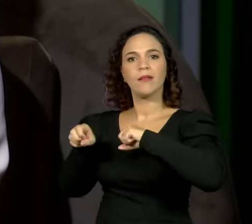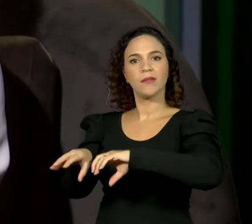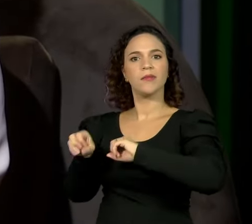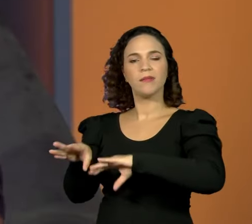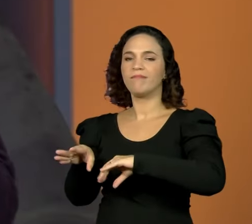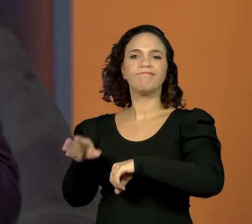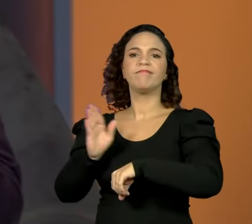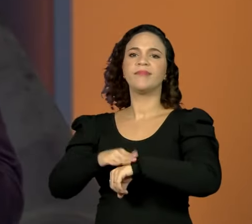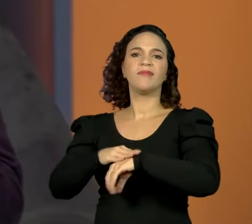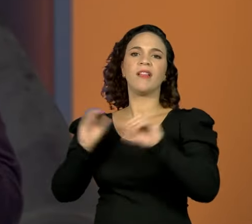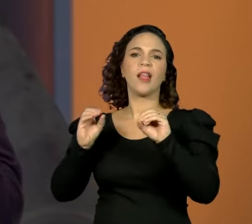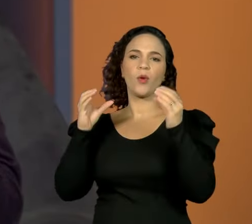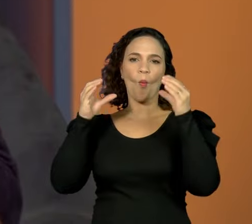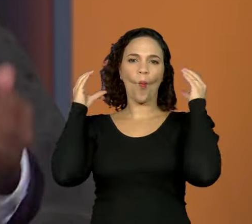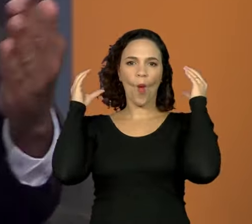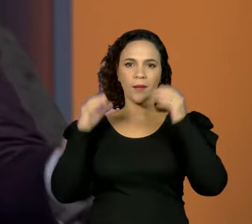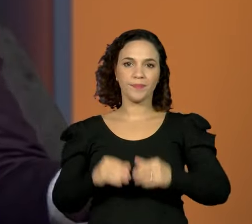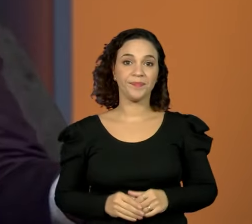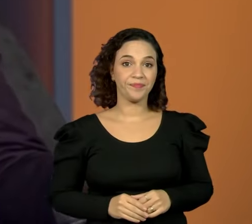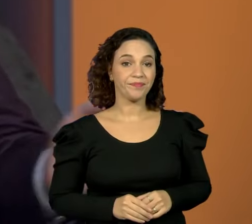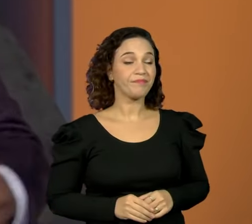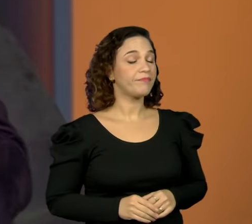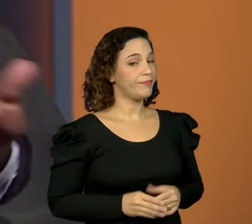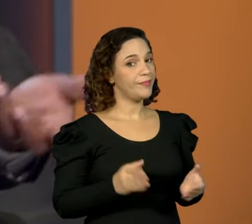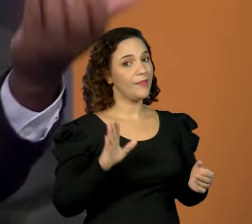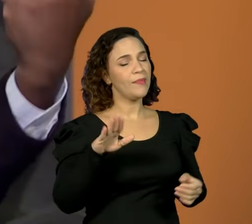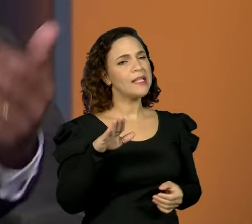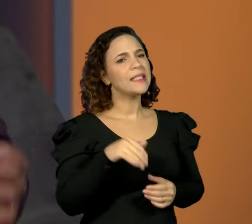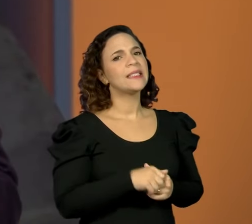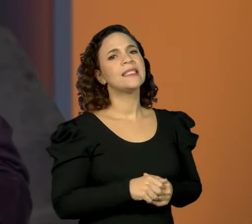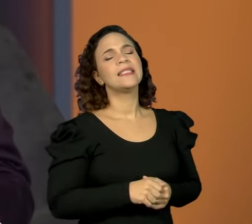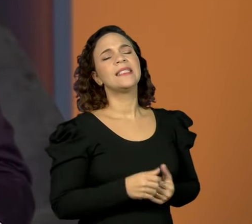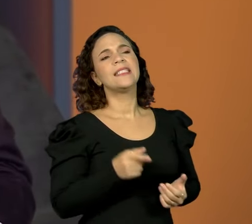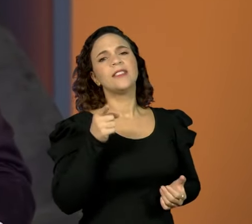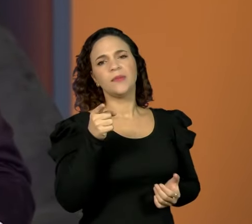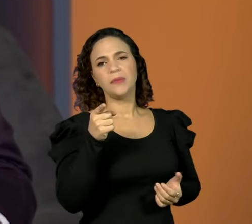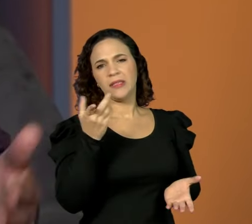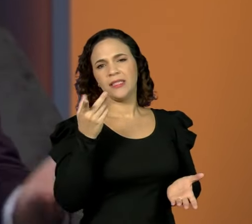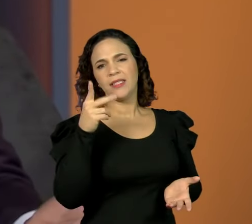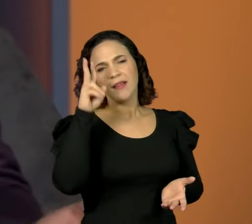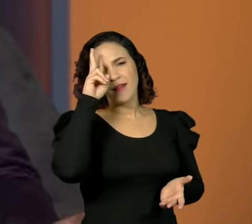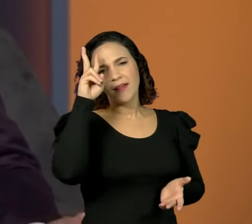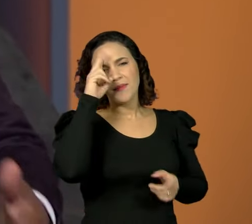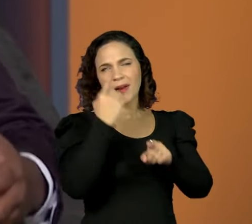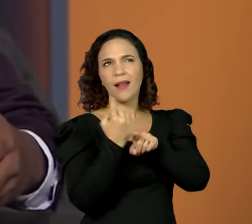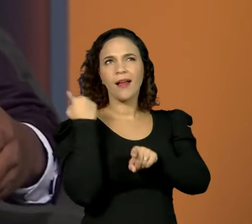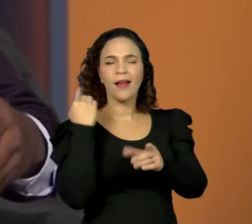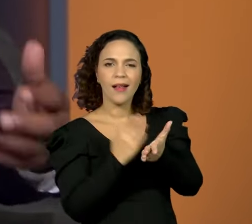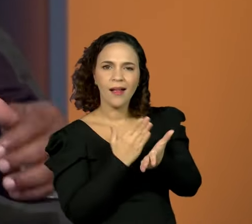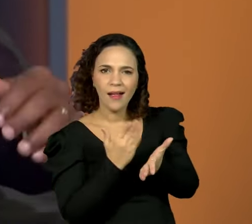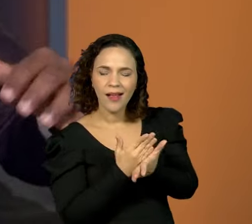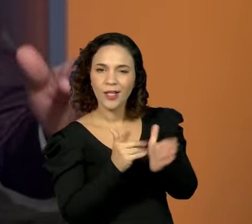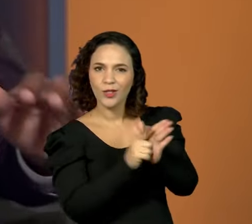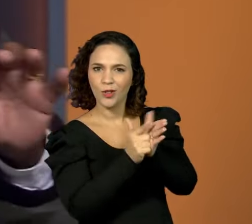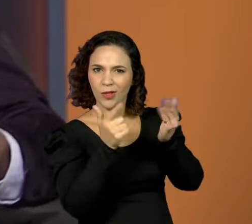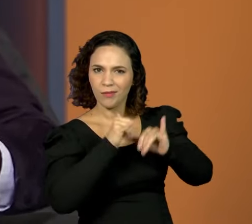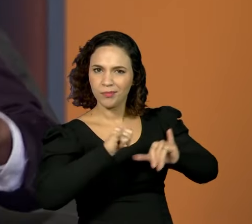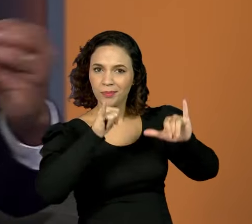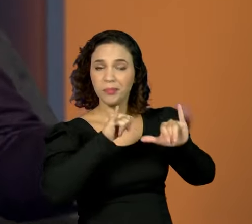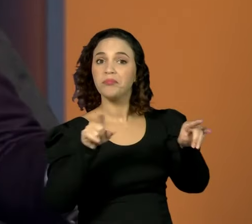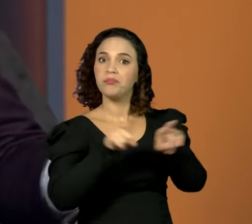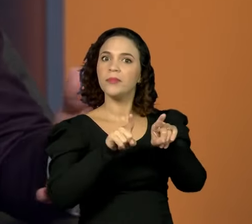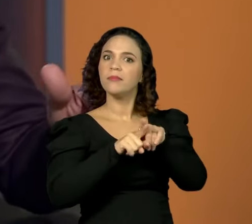foi feito. Nabor, você, né, fazendo essa revisitação no Menelink, também ajuda